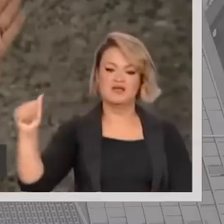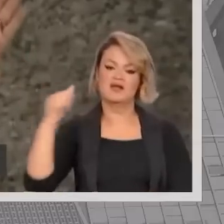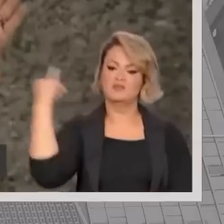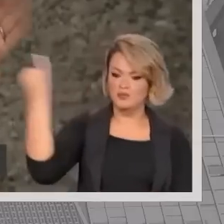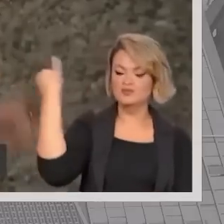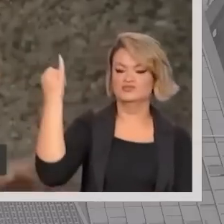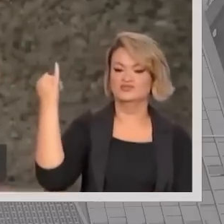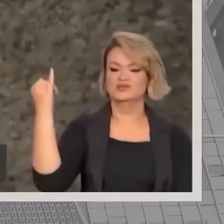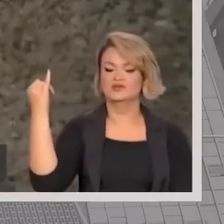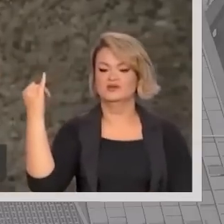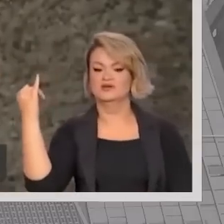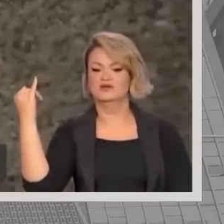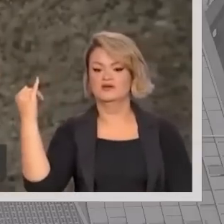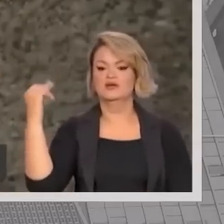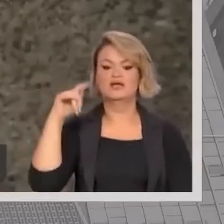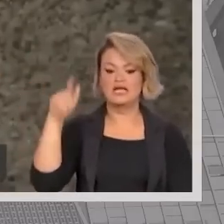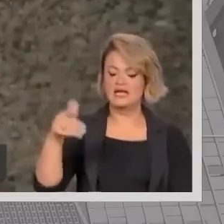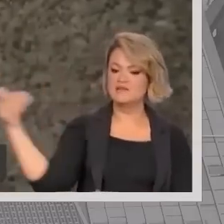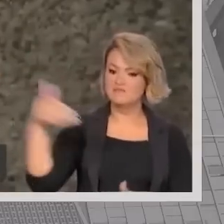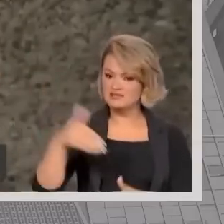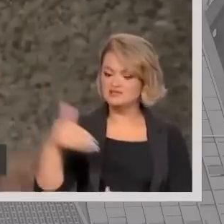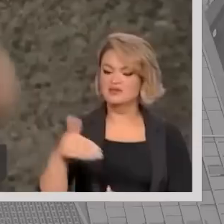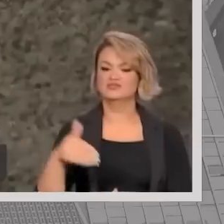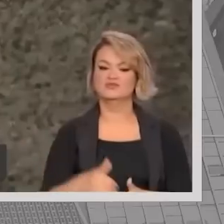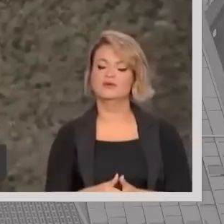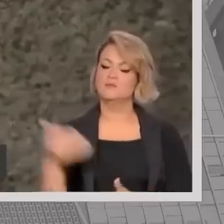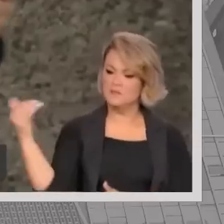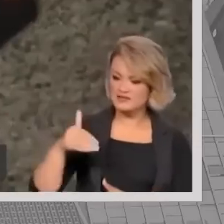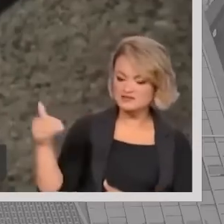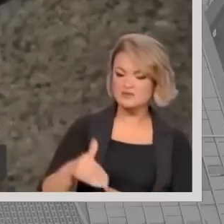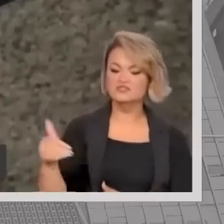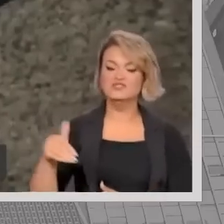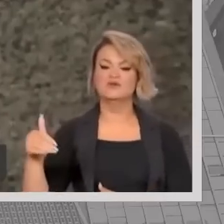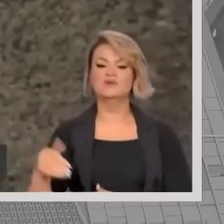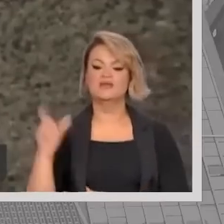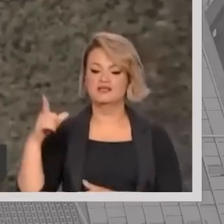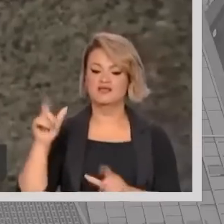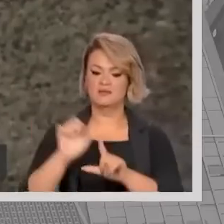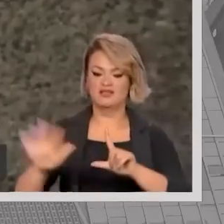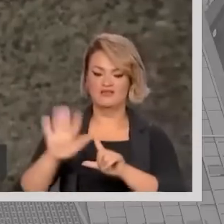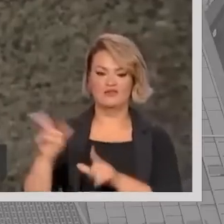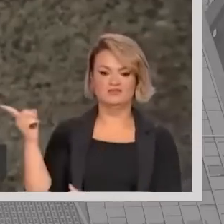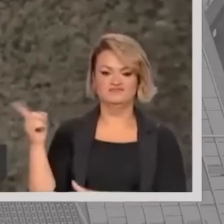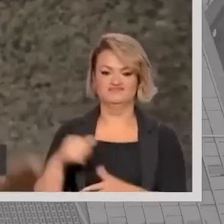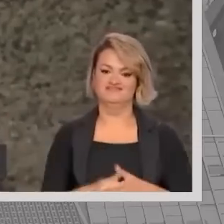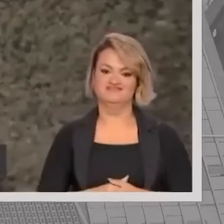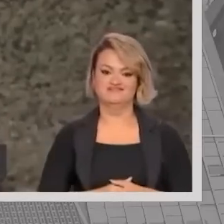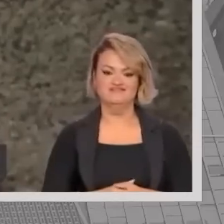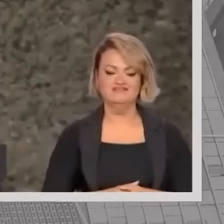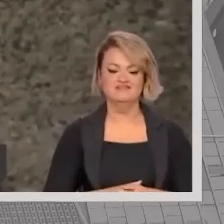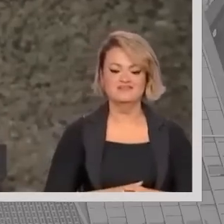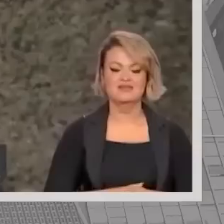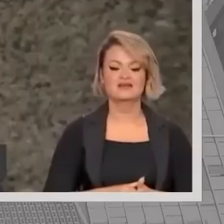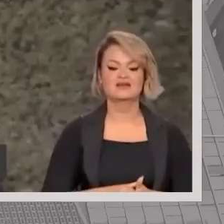tem 90%. Quando o pessoal fala que o Estado tem que cortar gastos, ele fala que tem que cortar gastos na